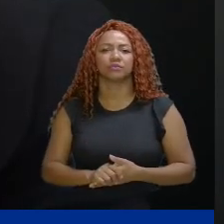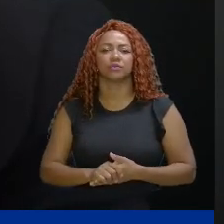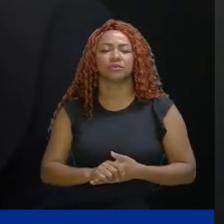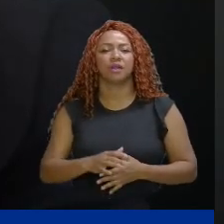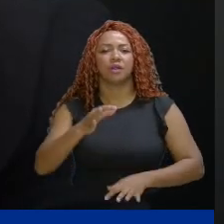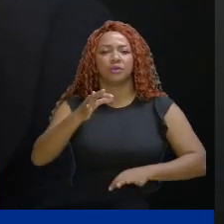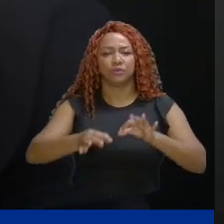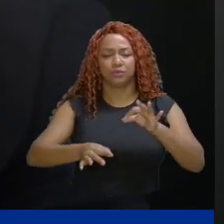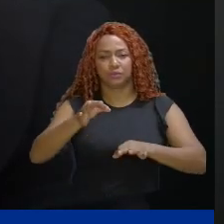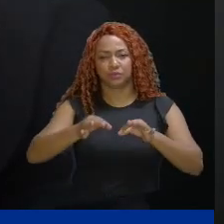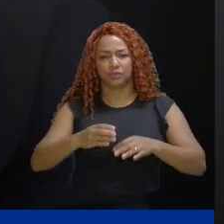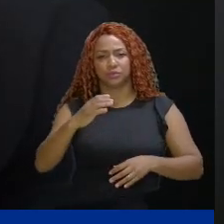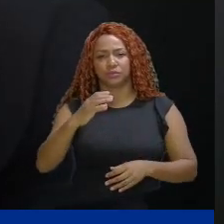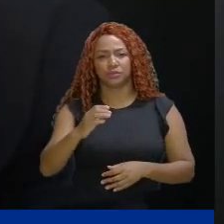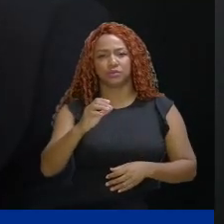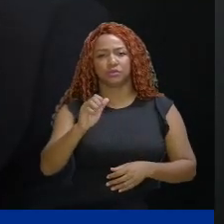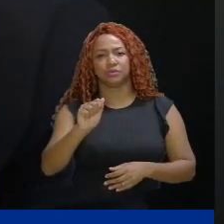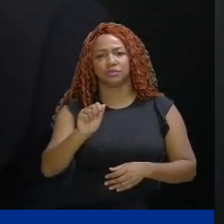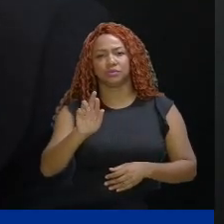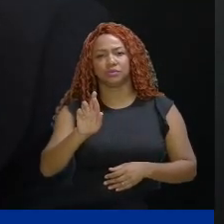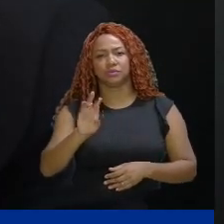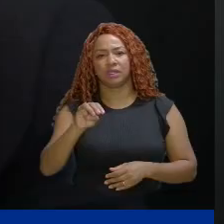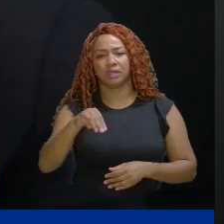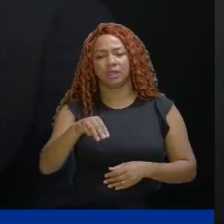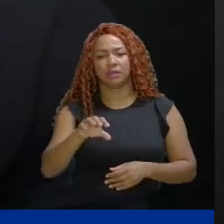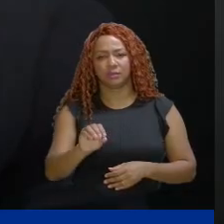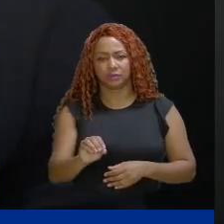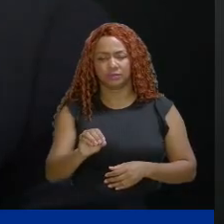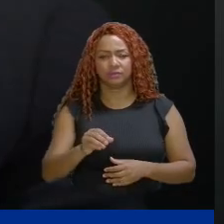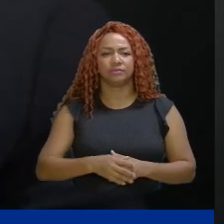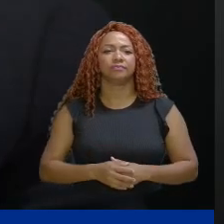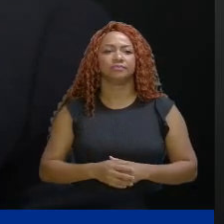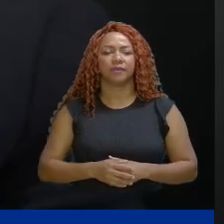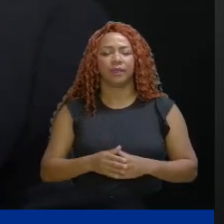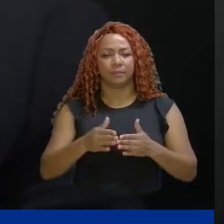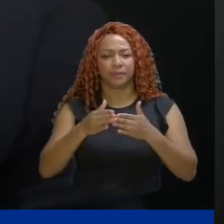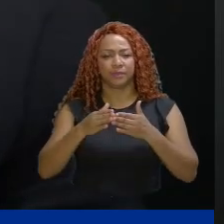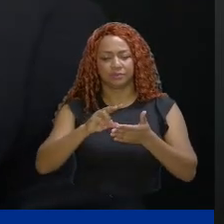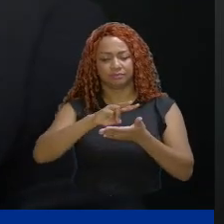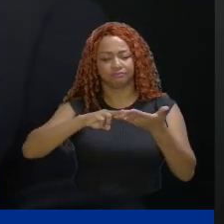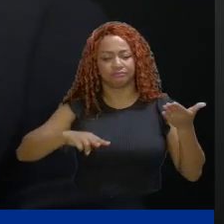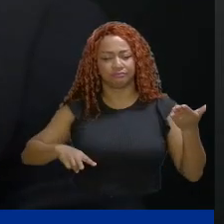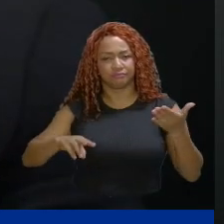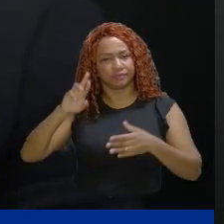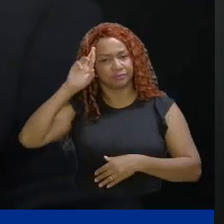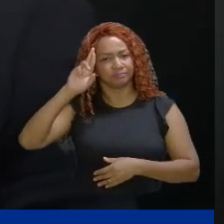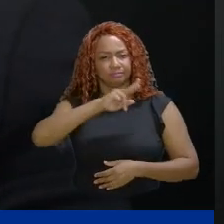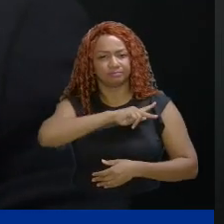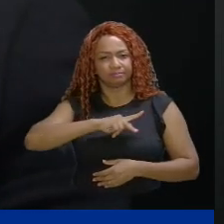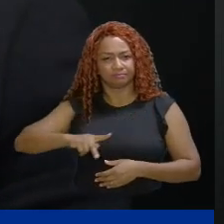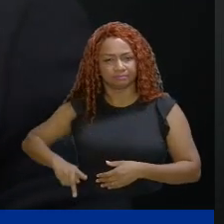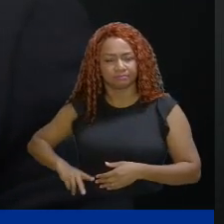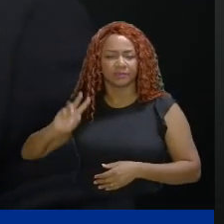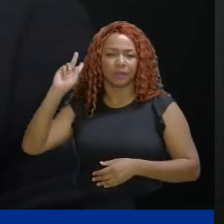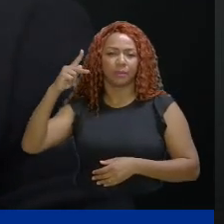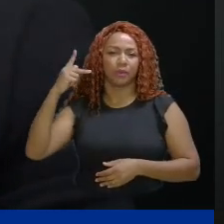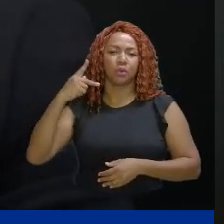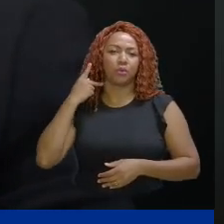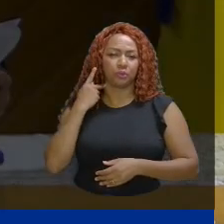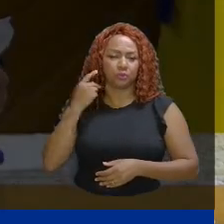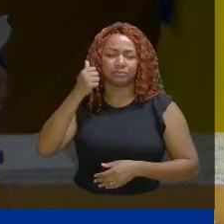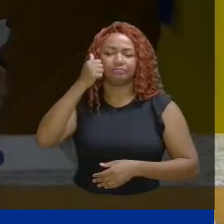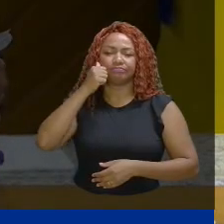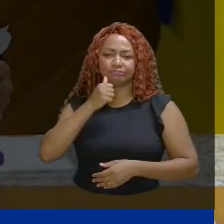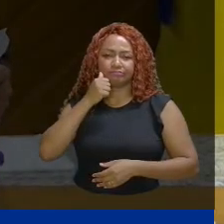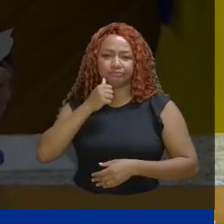palavra o juiz Carmo Antônio com seu pedido de vista. Senhor presidente, Lúcio Pares, senhora procuradora e